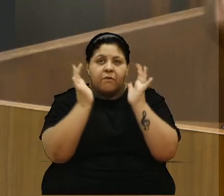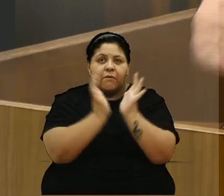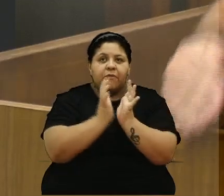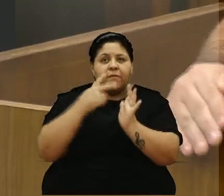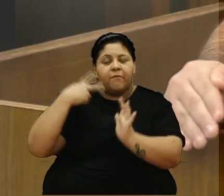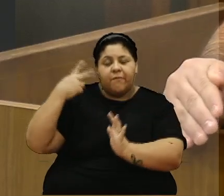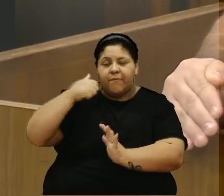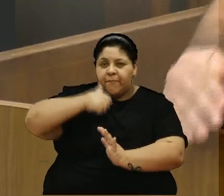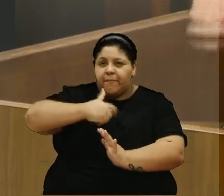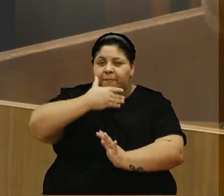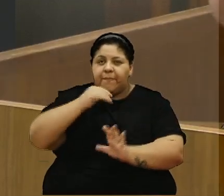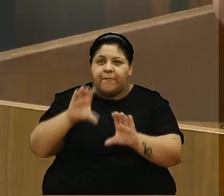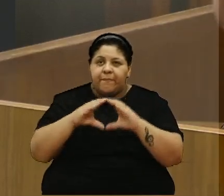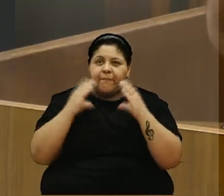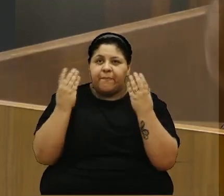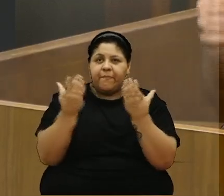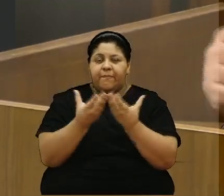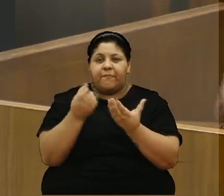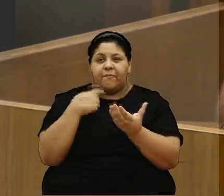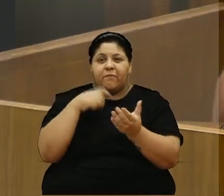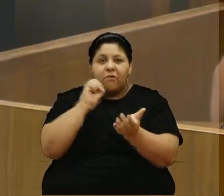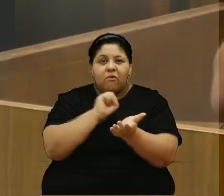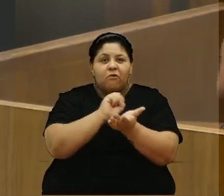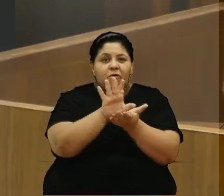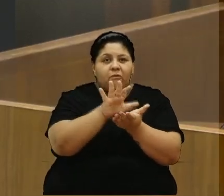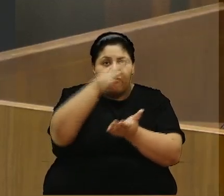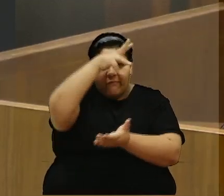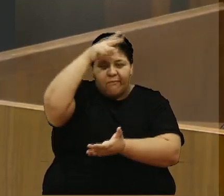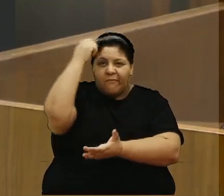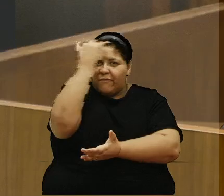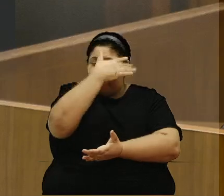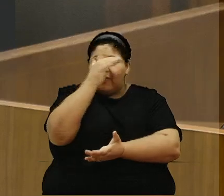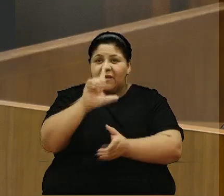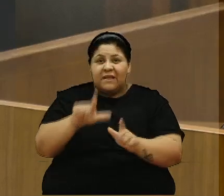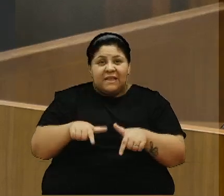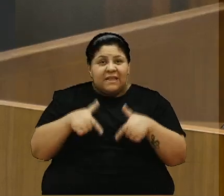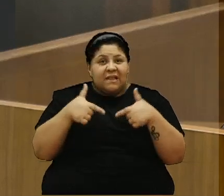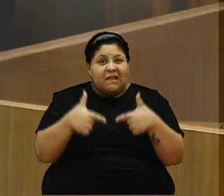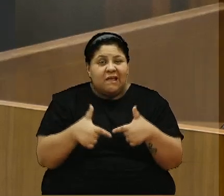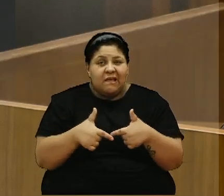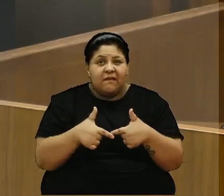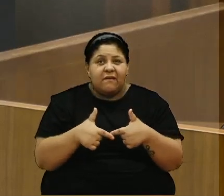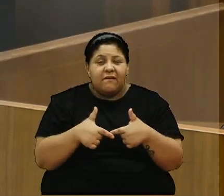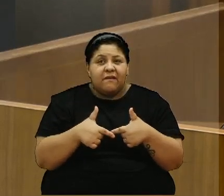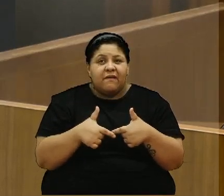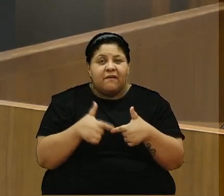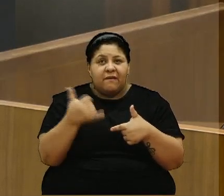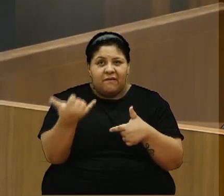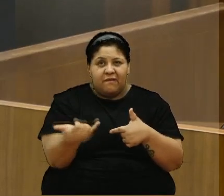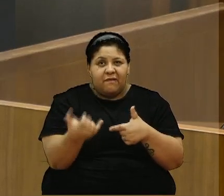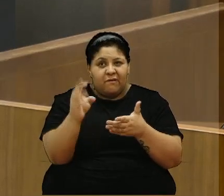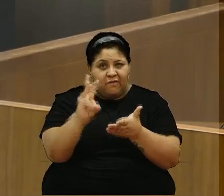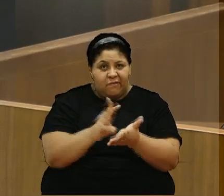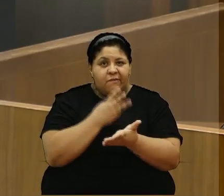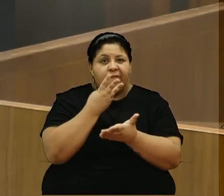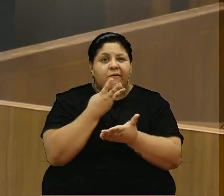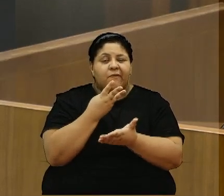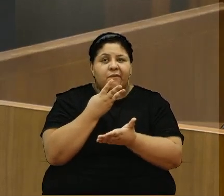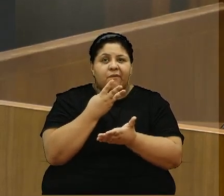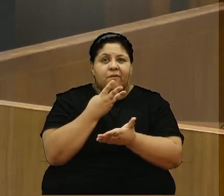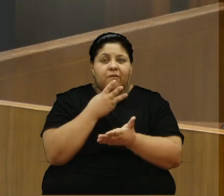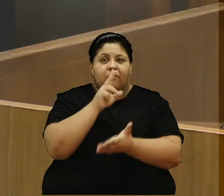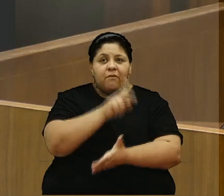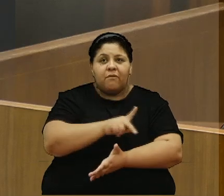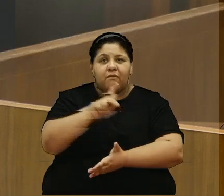da comunidade. Eu vou encaminhar para o prefeito Adiló tomar providências. Eu recebi mensagens, prints, de um